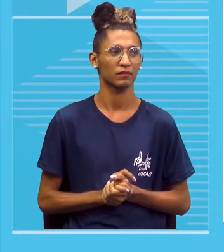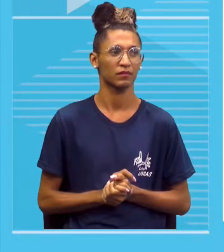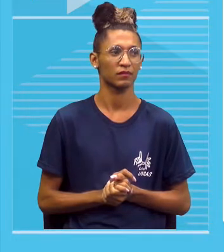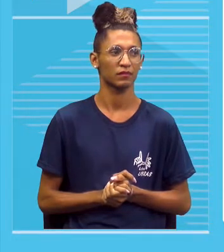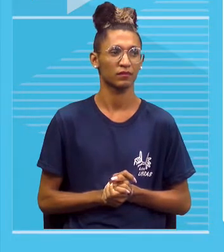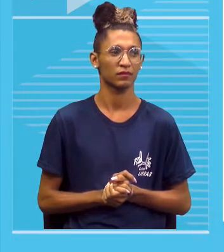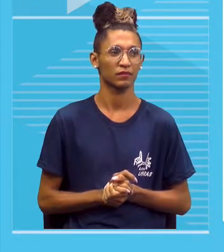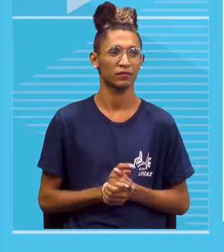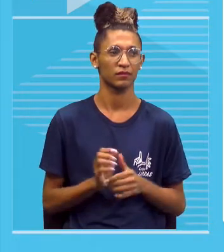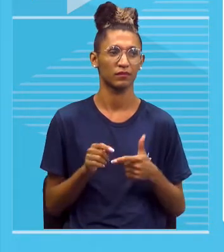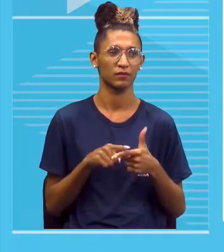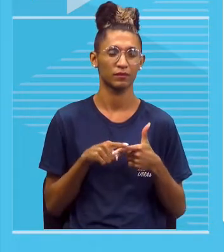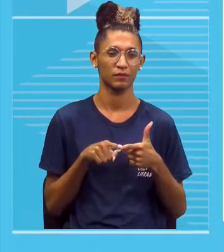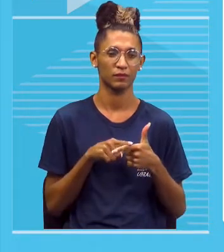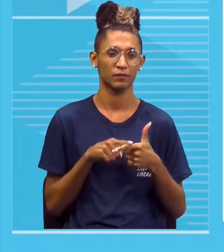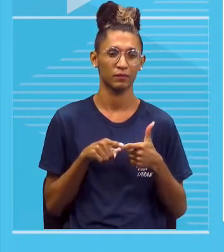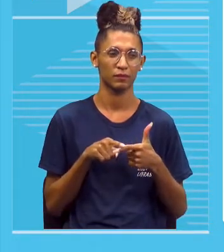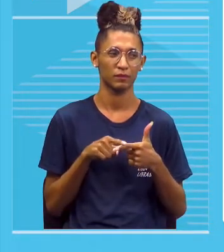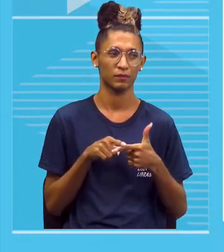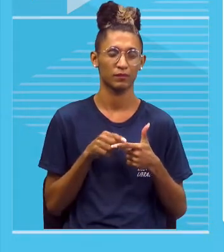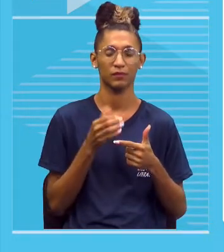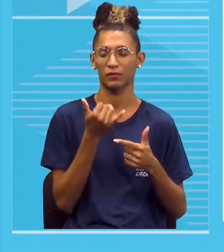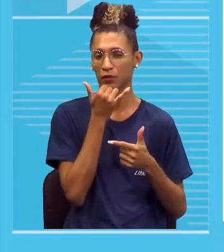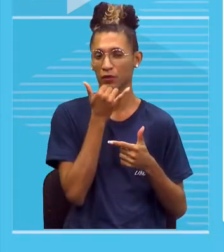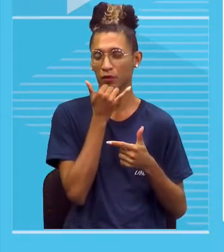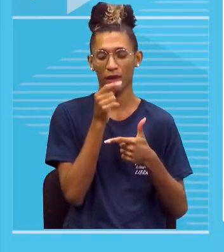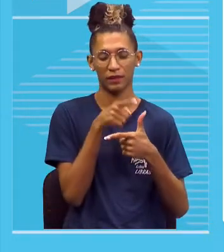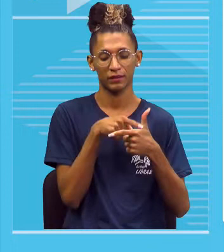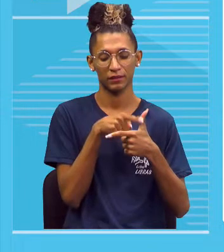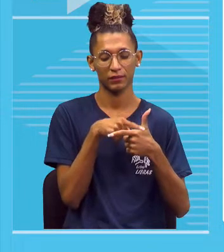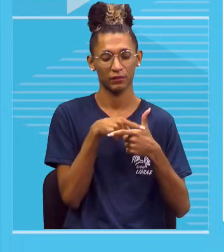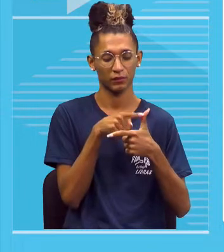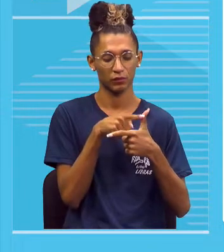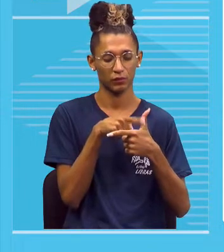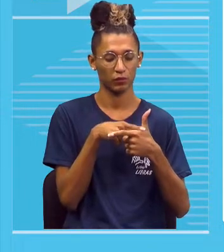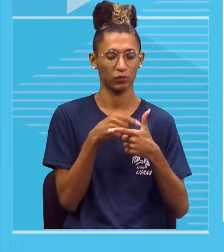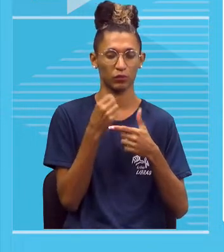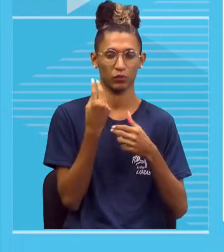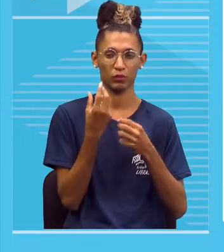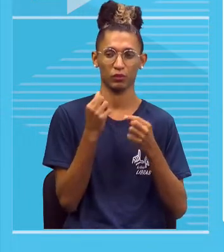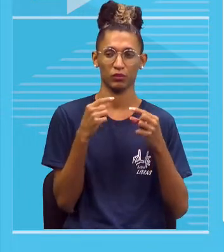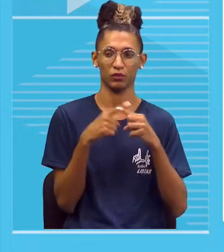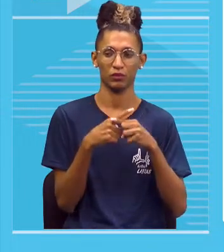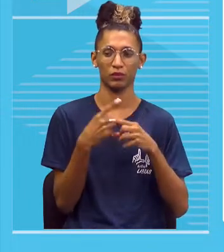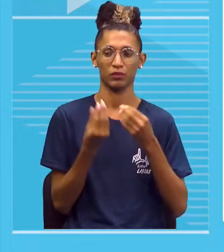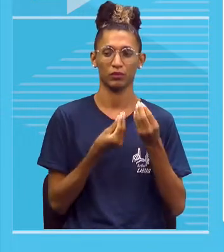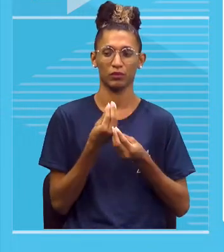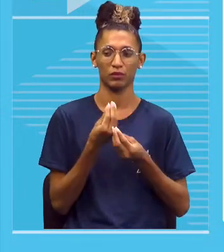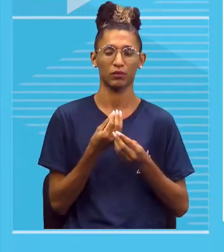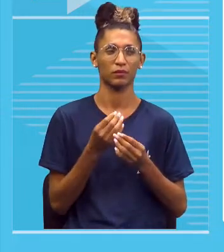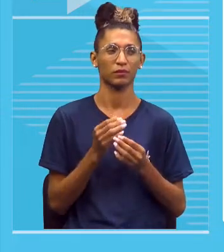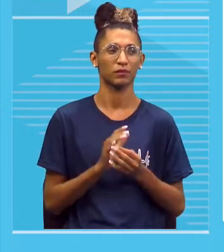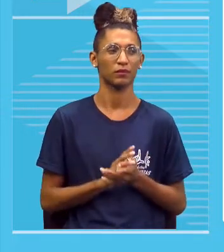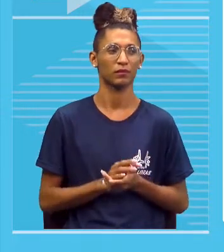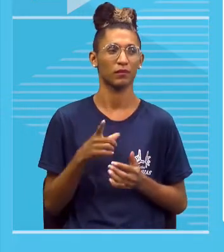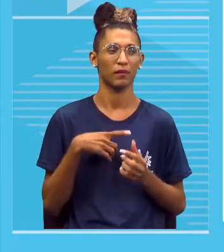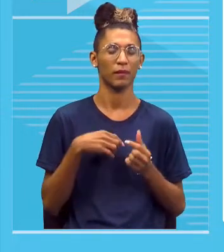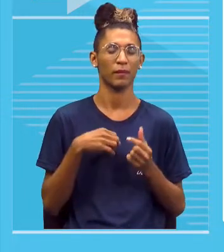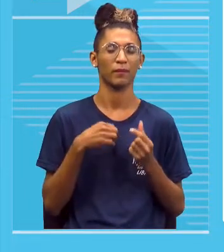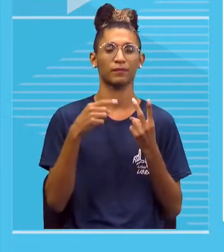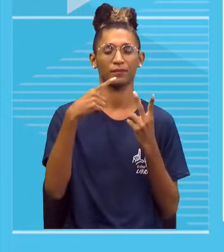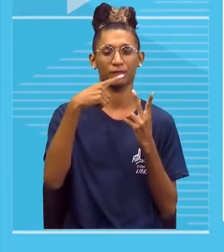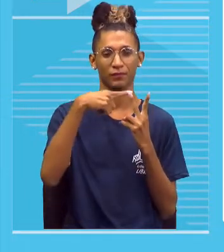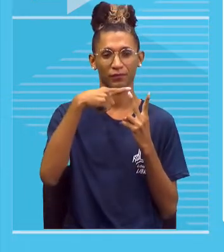seno de 2x = duas vezes quanto é o seno de x raiz de 2 sobre